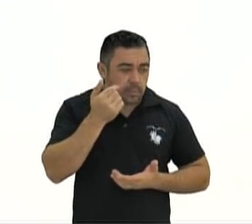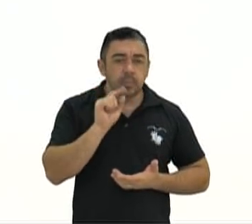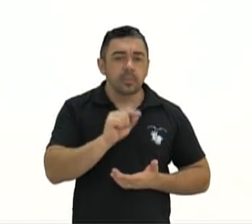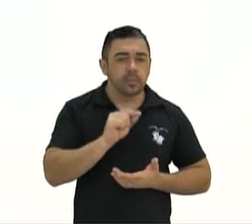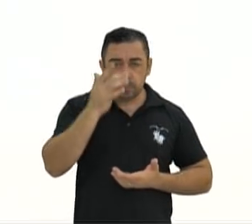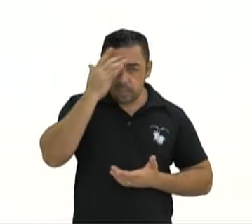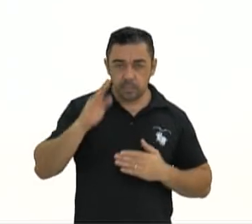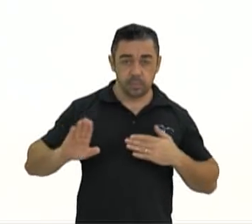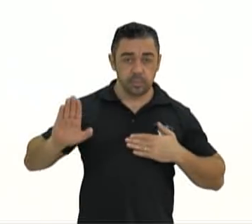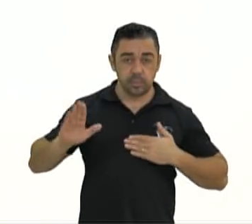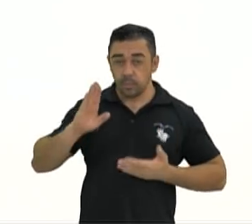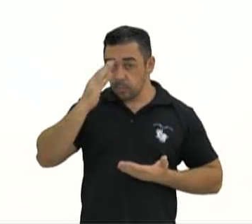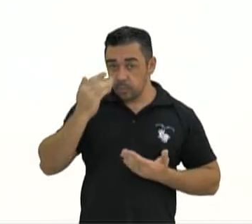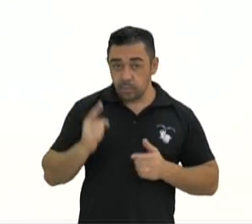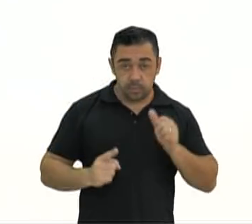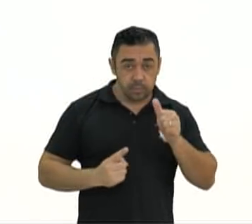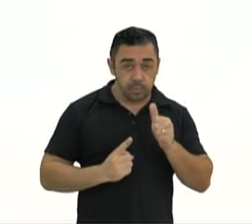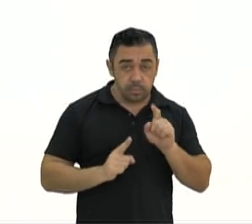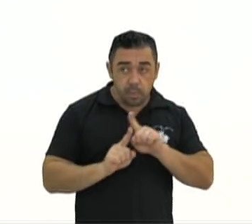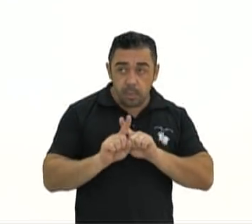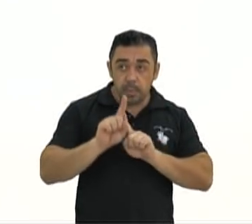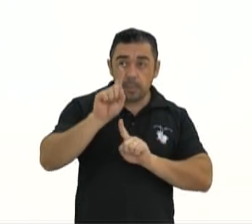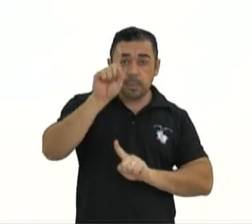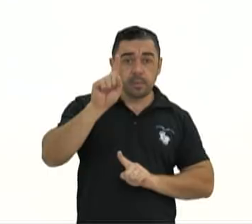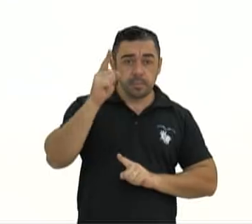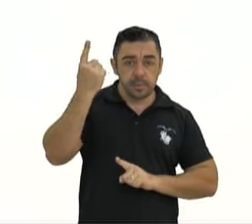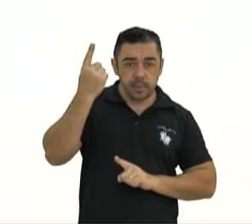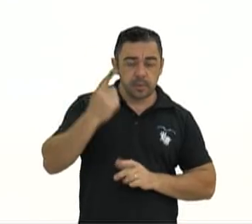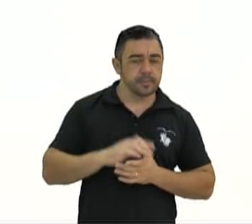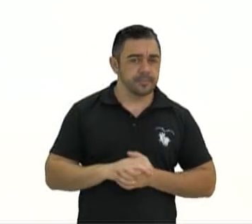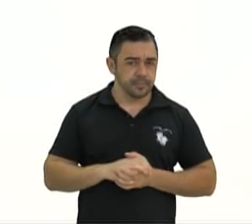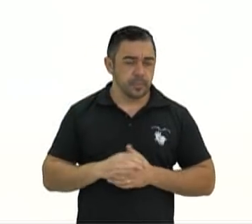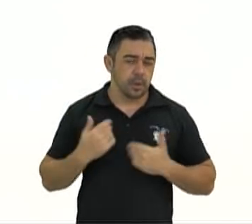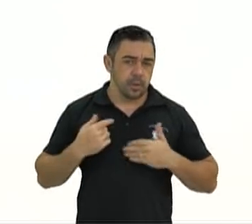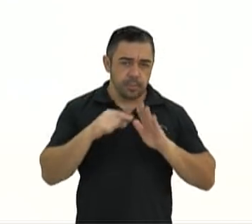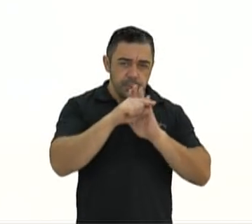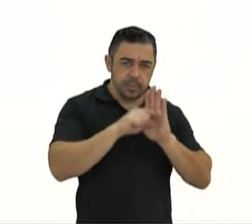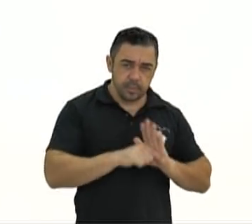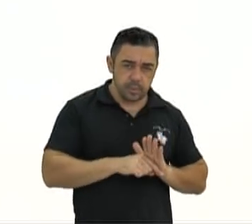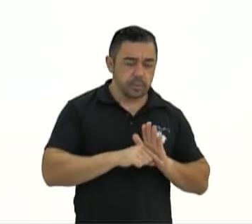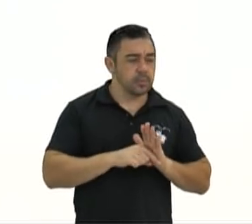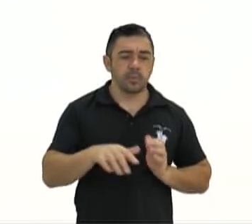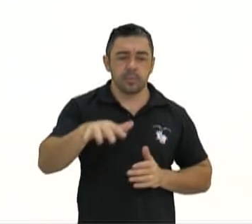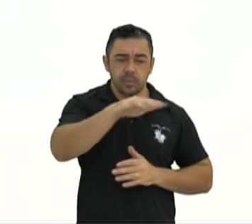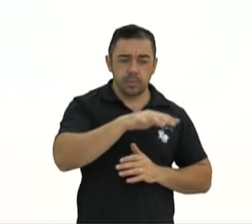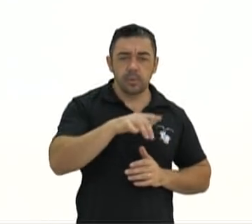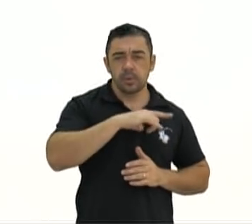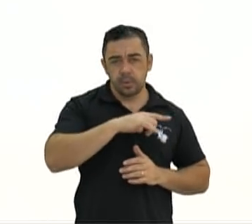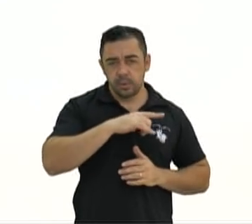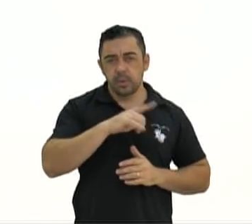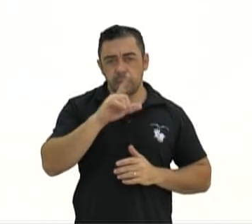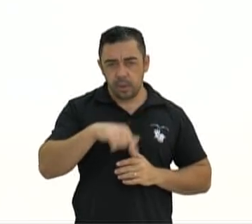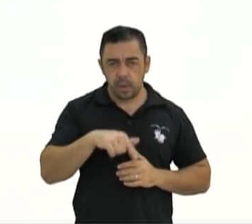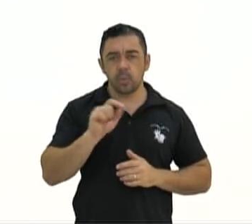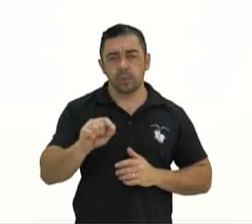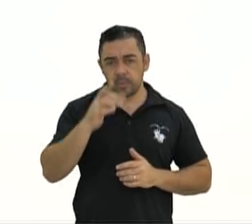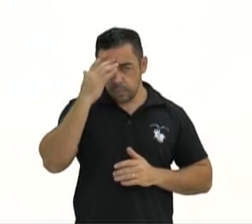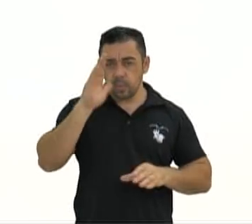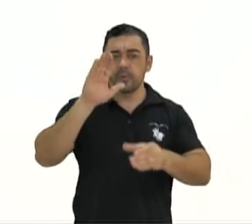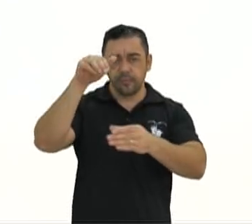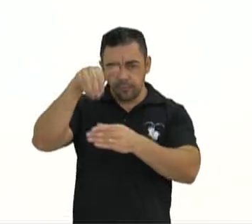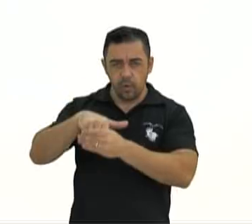candidato que está à frente nas eleições, eu vou fazer uma pesquisa com pessoas que possuem o título de